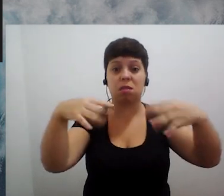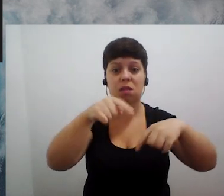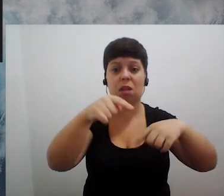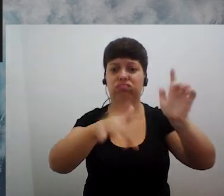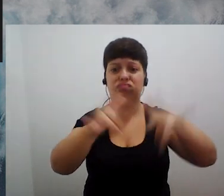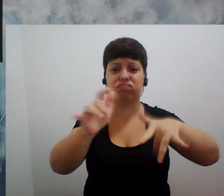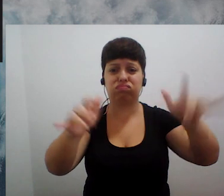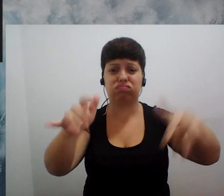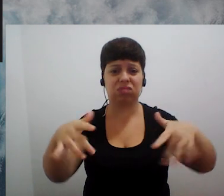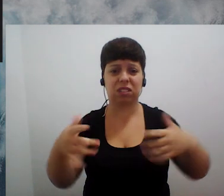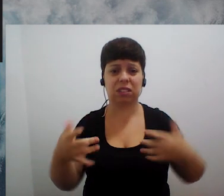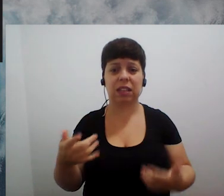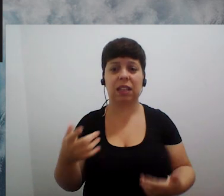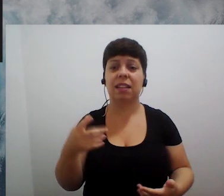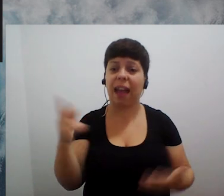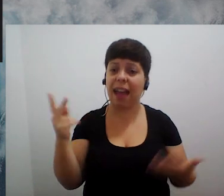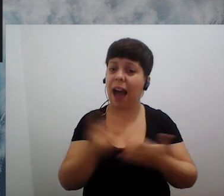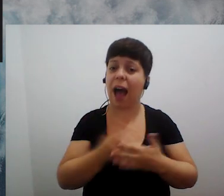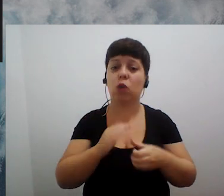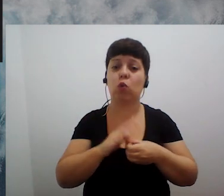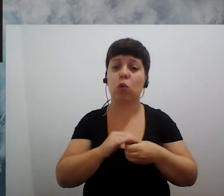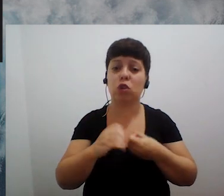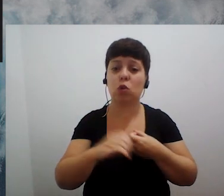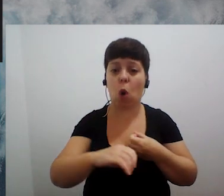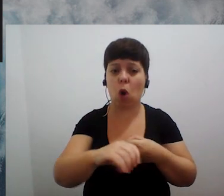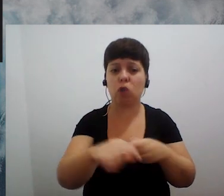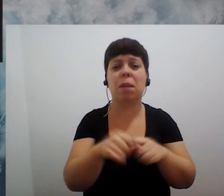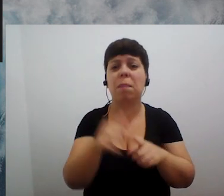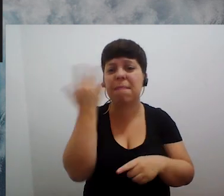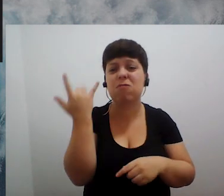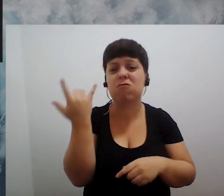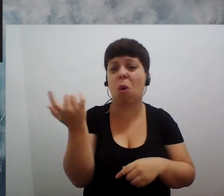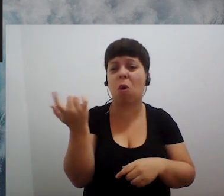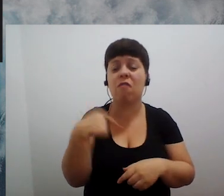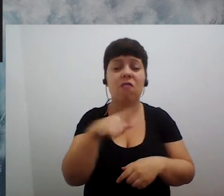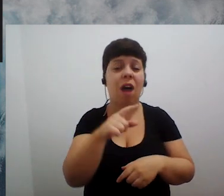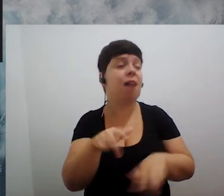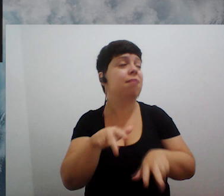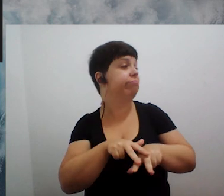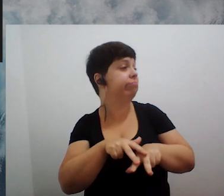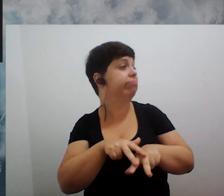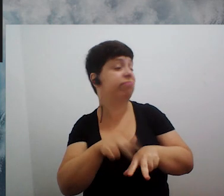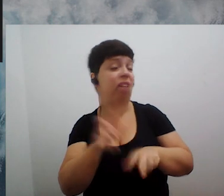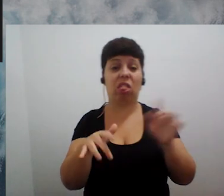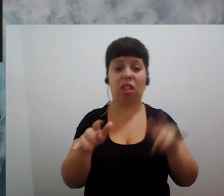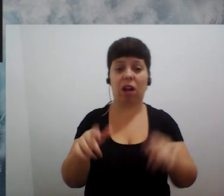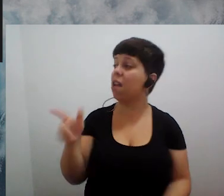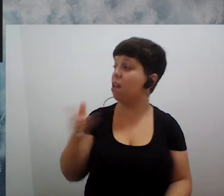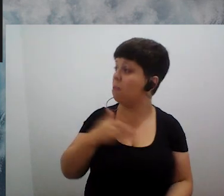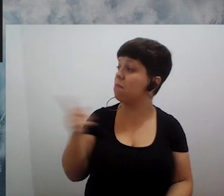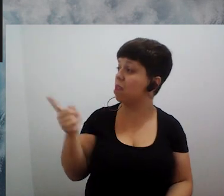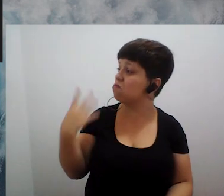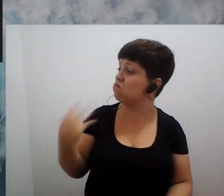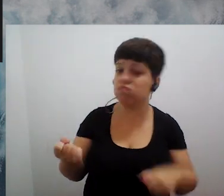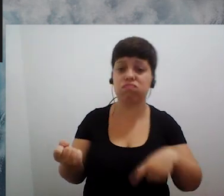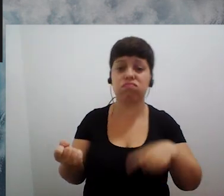das autoridades sobre o descarte irregular desse esgoto e dos banhistas que também deixam os lixos na praia. Aí um